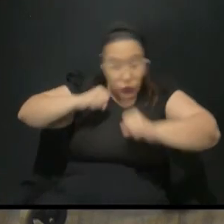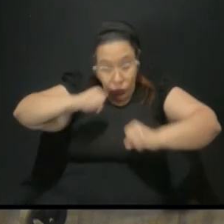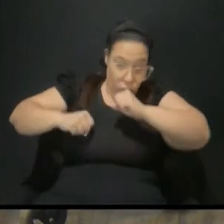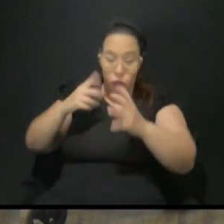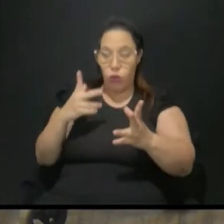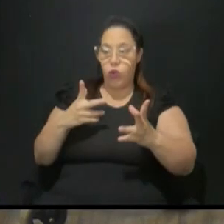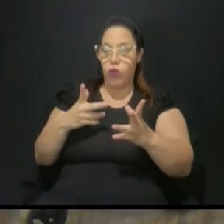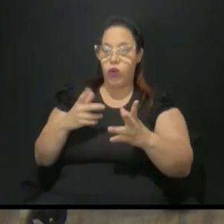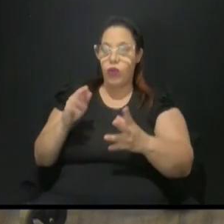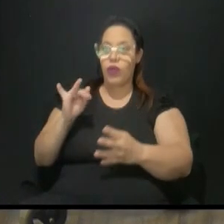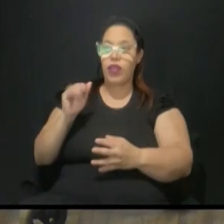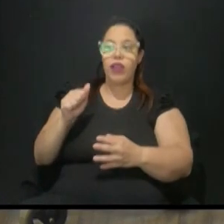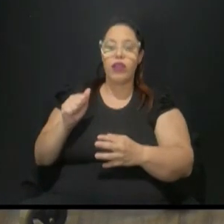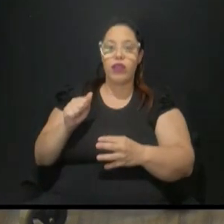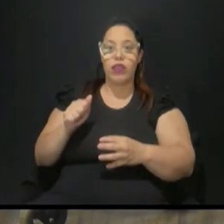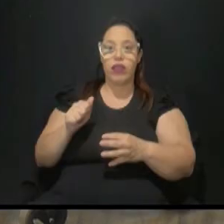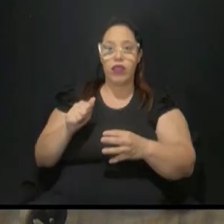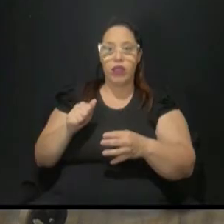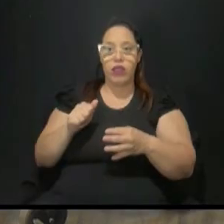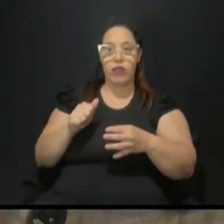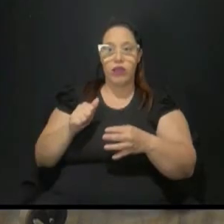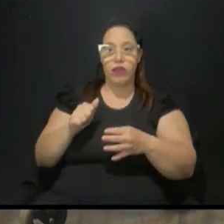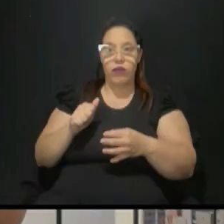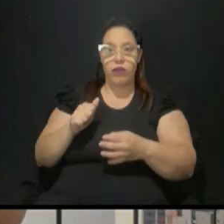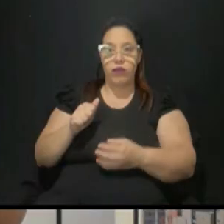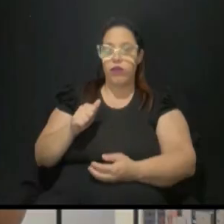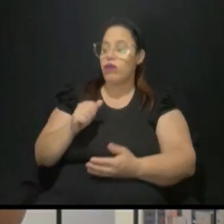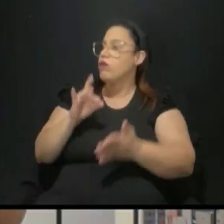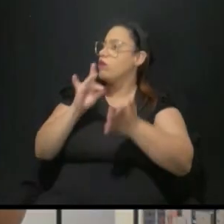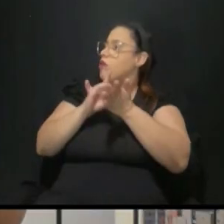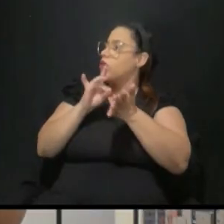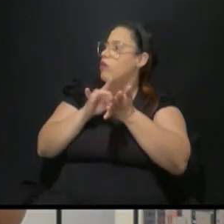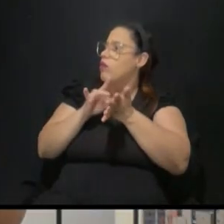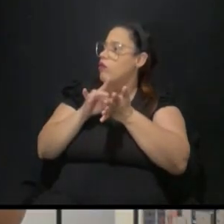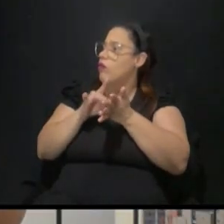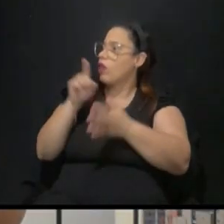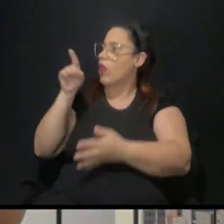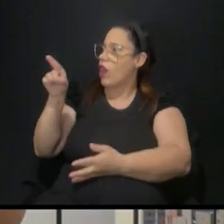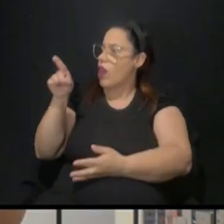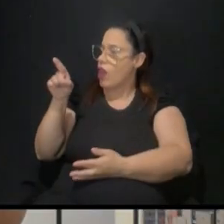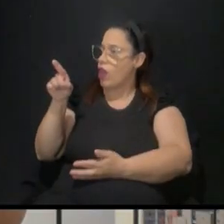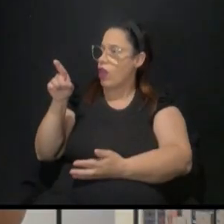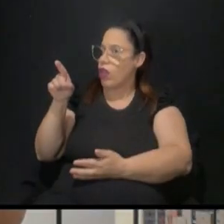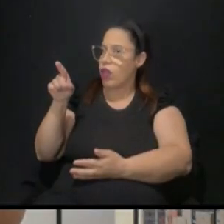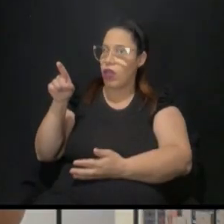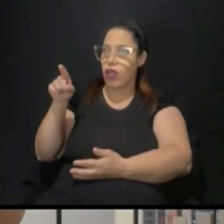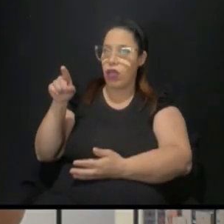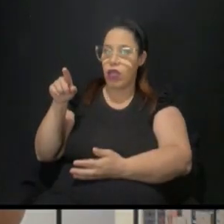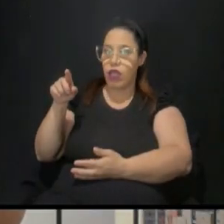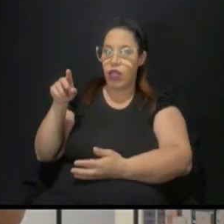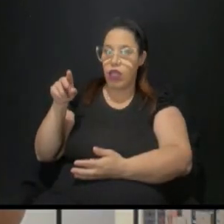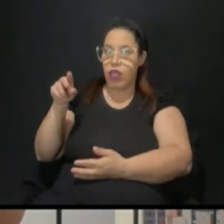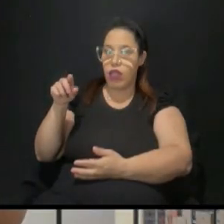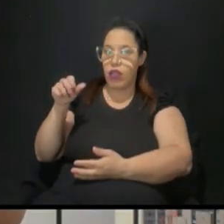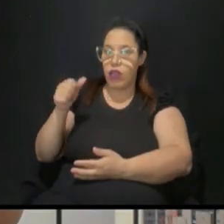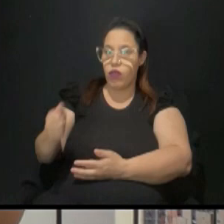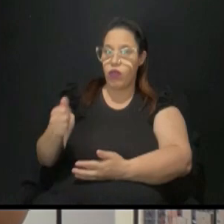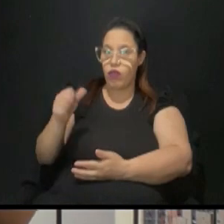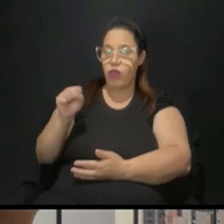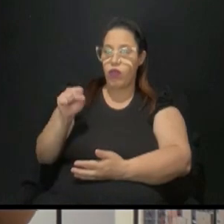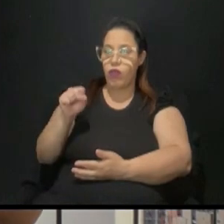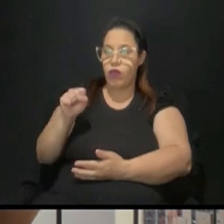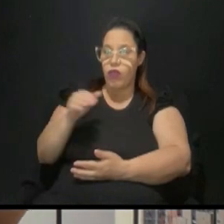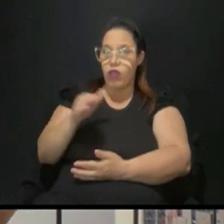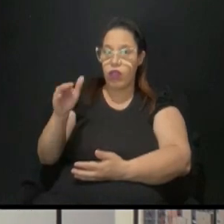tem que... porque, na verdade, ela é que vai sempre estar, por exemplo, 1 segundo na frente do guia, mas não pode estar